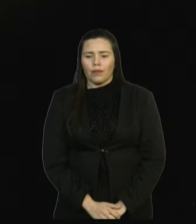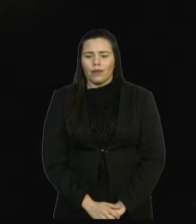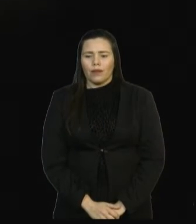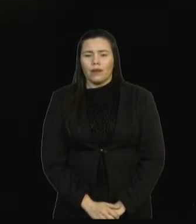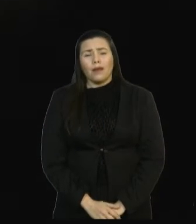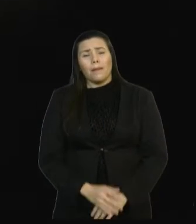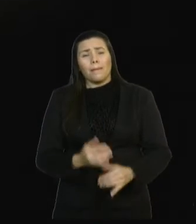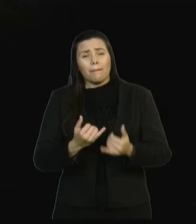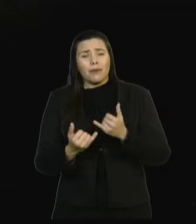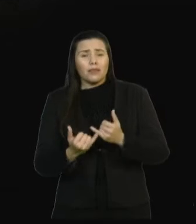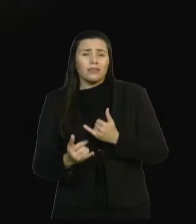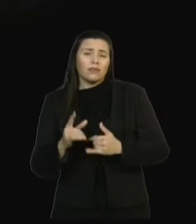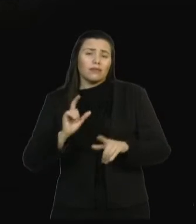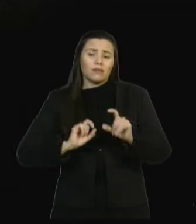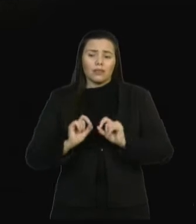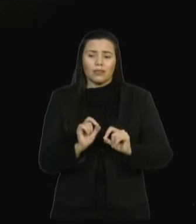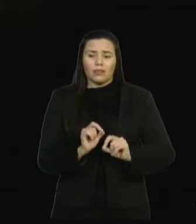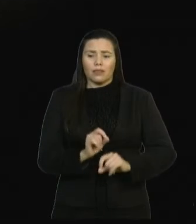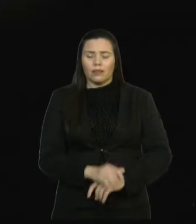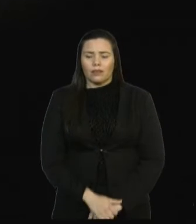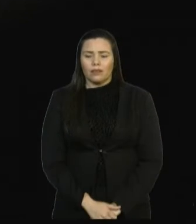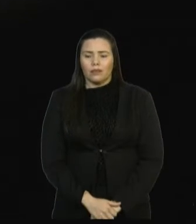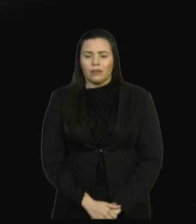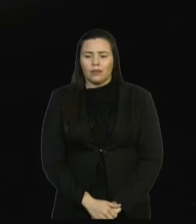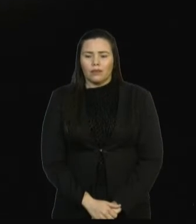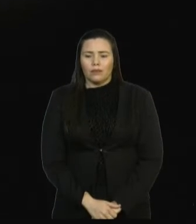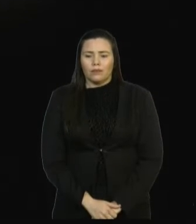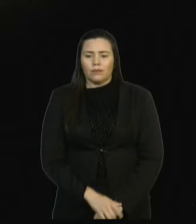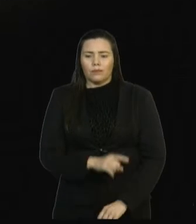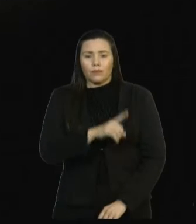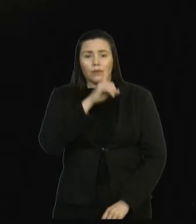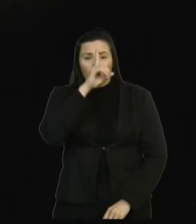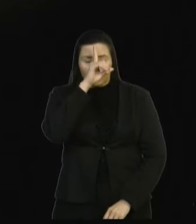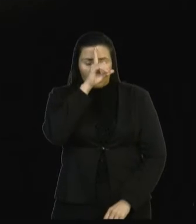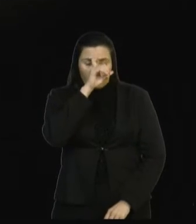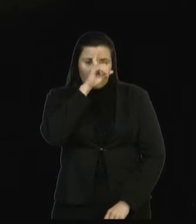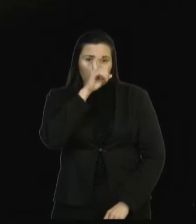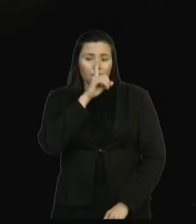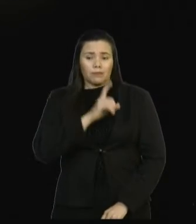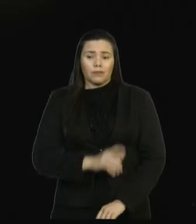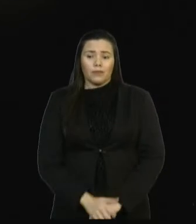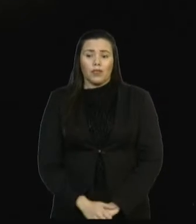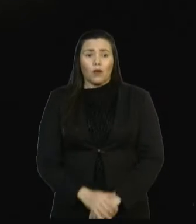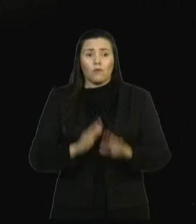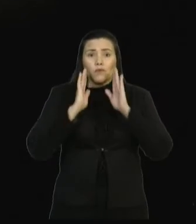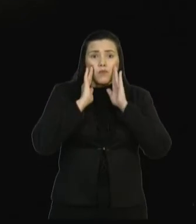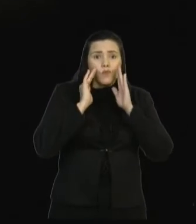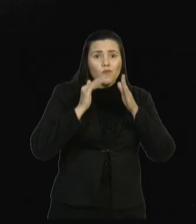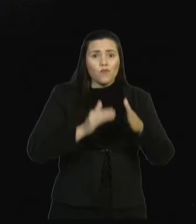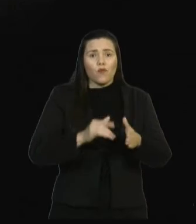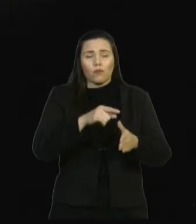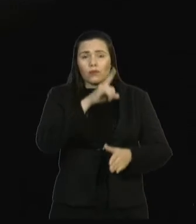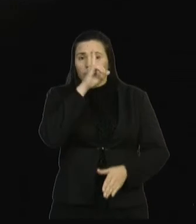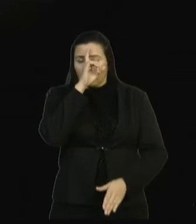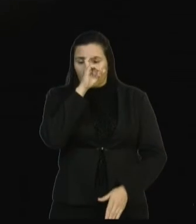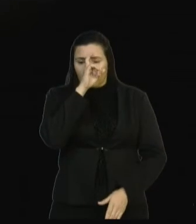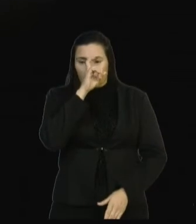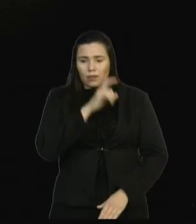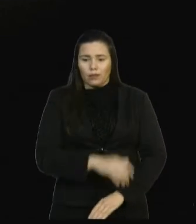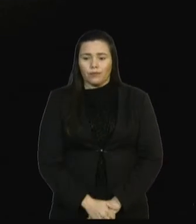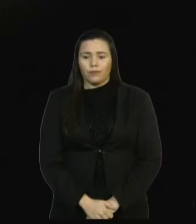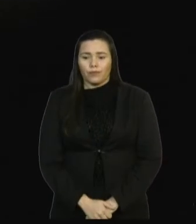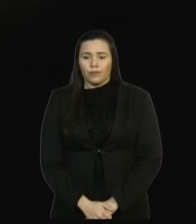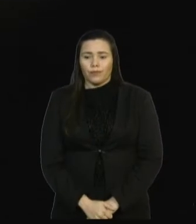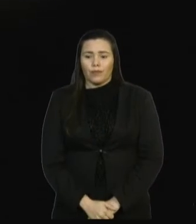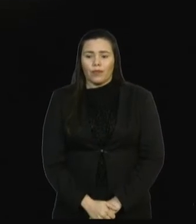ser, não digo a redenção, mas parecia ser o foco das atenções, sobretudo se você levar em consideração a data